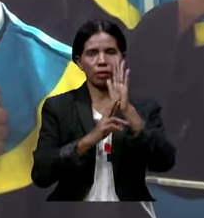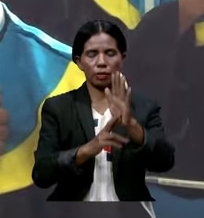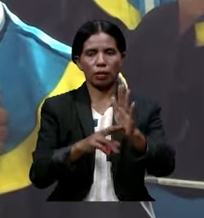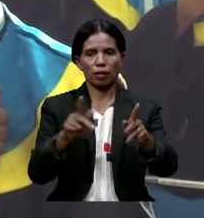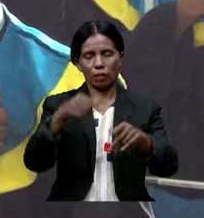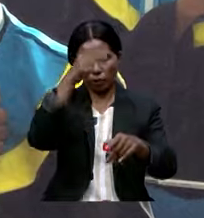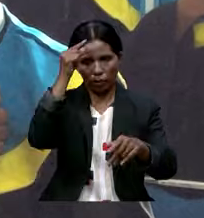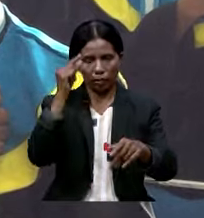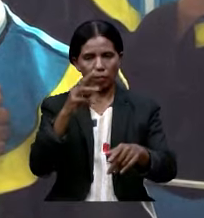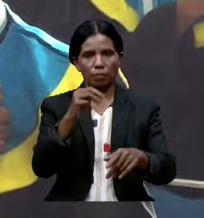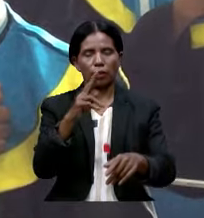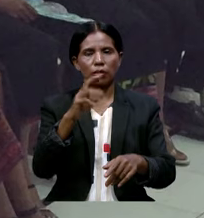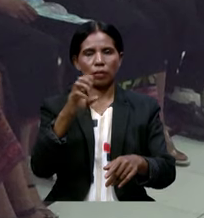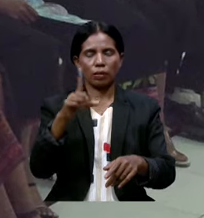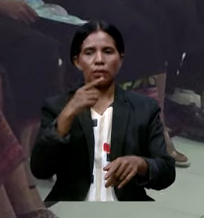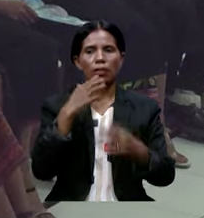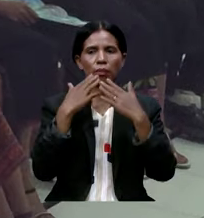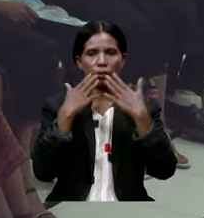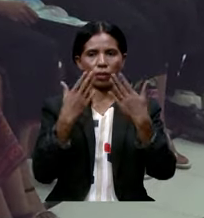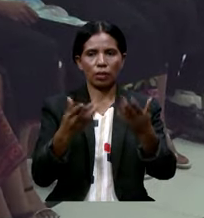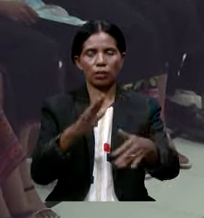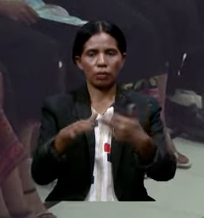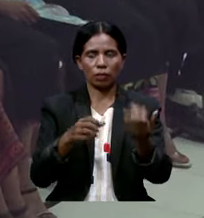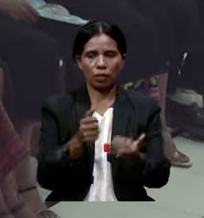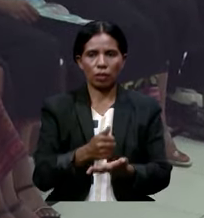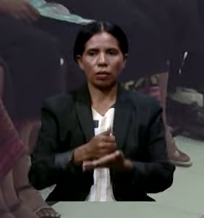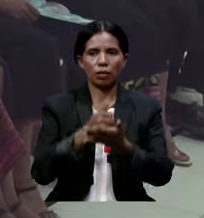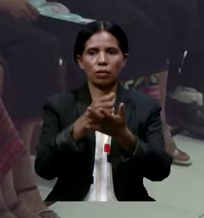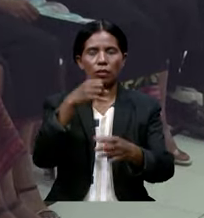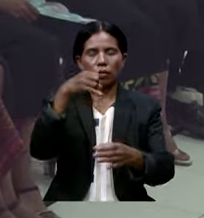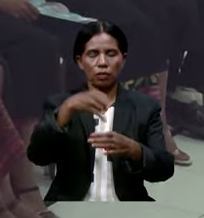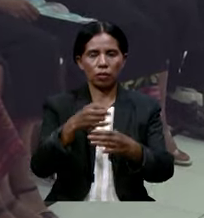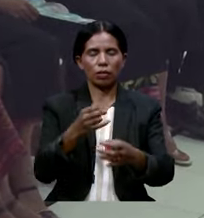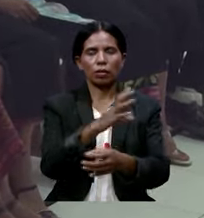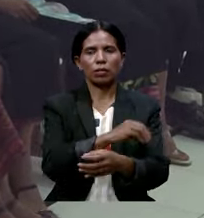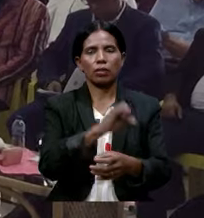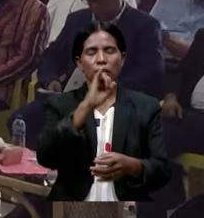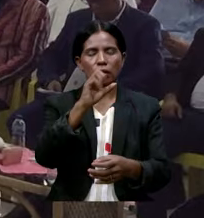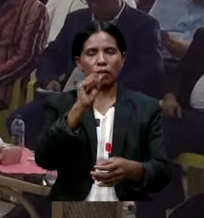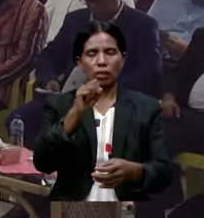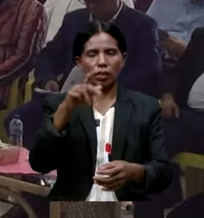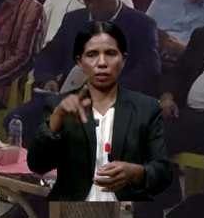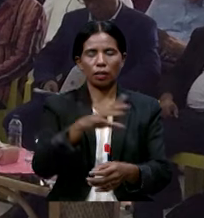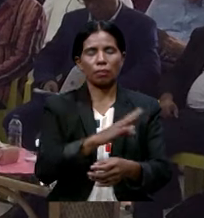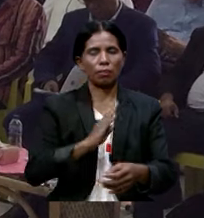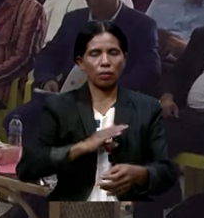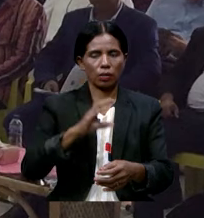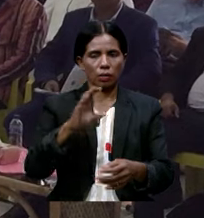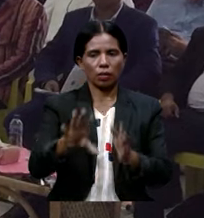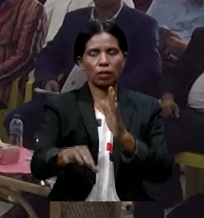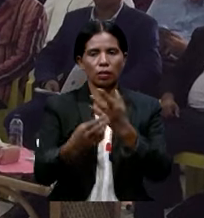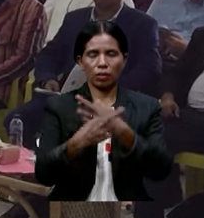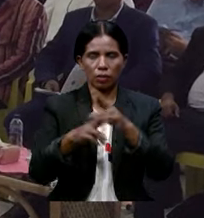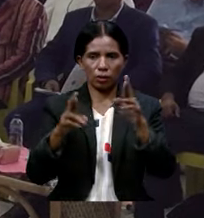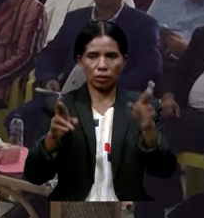graduante Emanuel Madeira agradece a parte roto no apoio, inclui o Instituto Católico Formação Professores Baucau, onde retém o